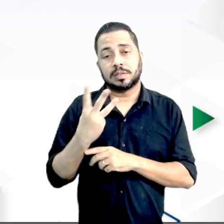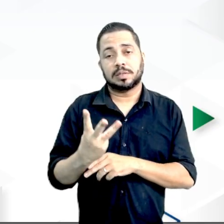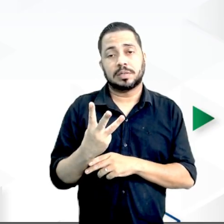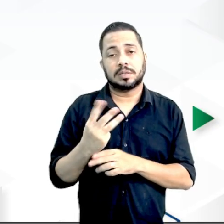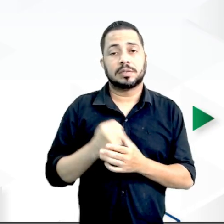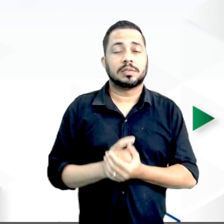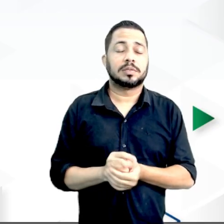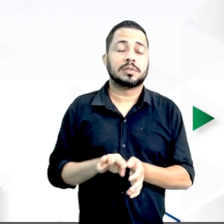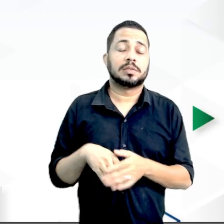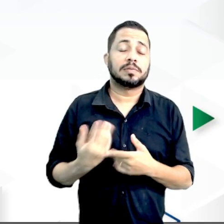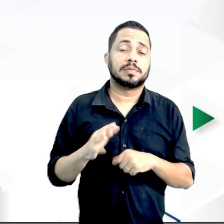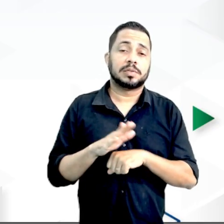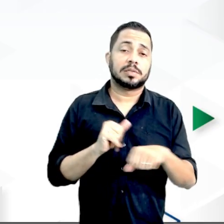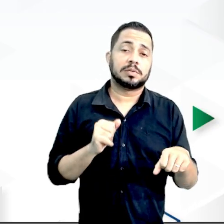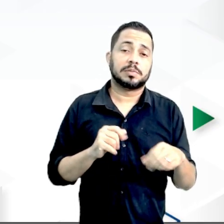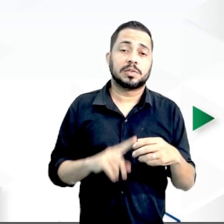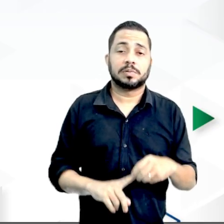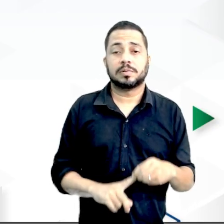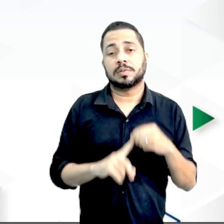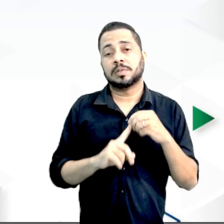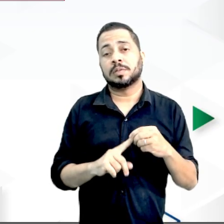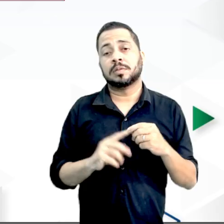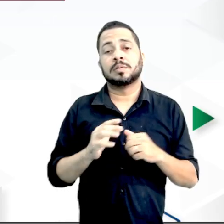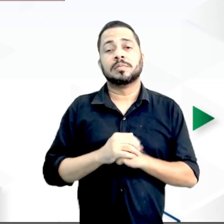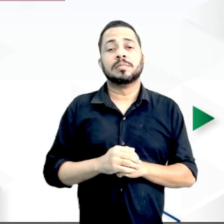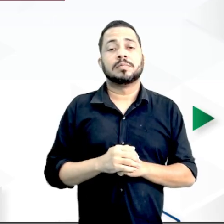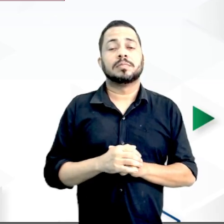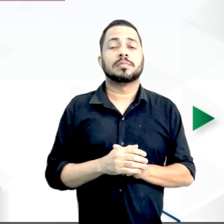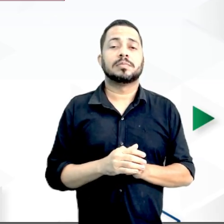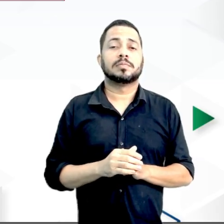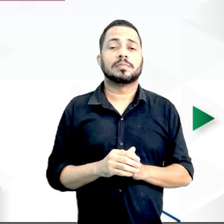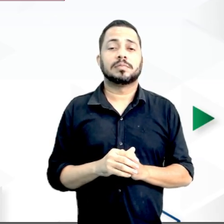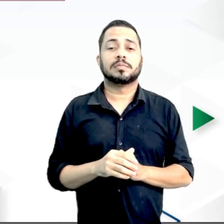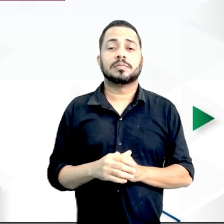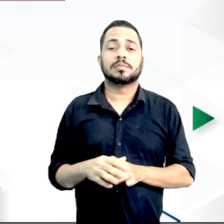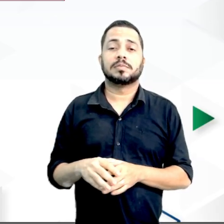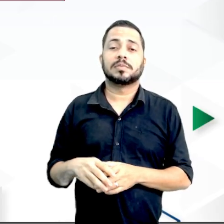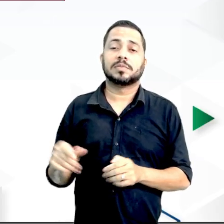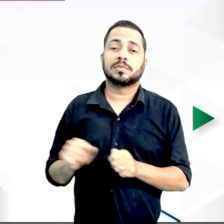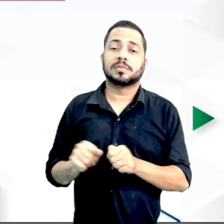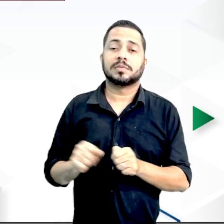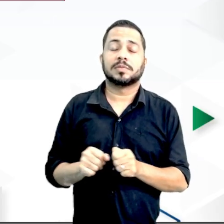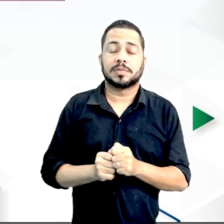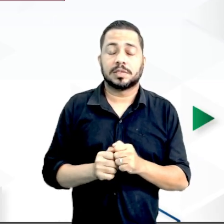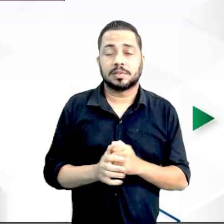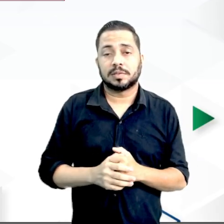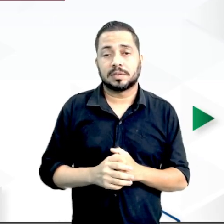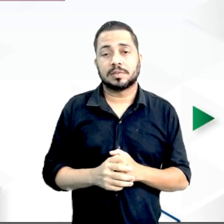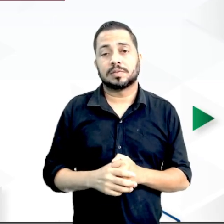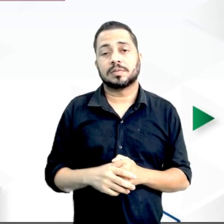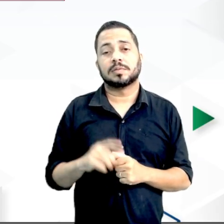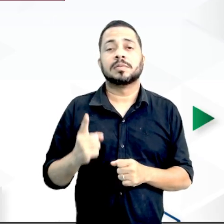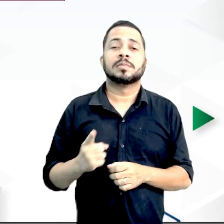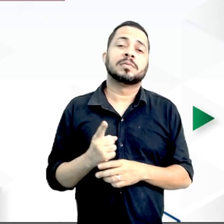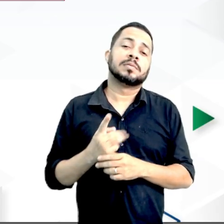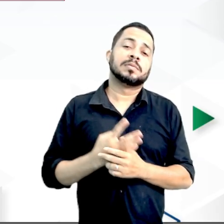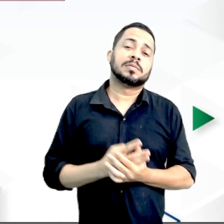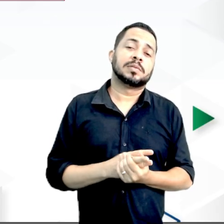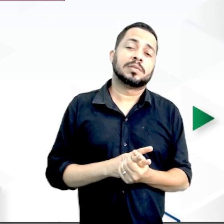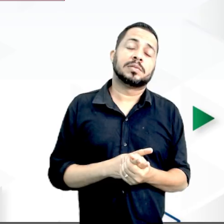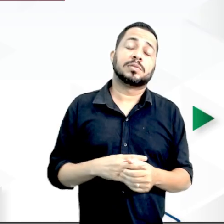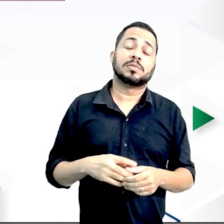quadradinhos, né? Então, vamos chamar de unidades isso aí? Vamos chamar de unidades? Tá aí montado, ó. 1, 4,